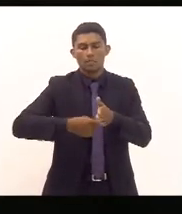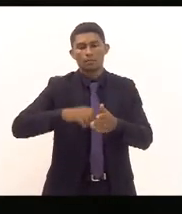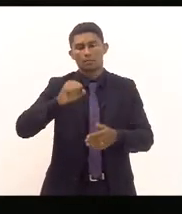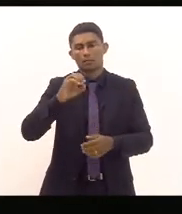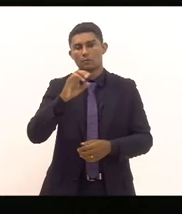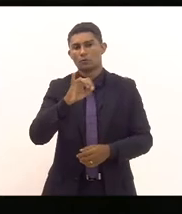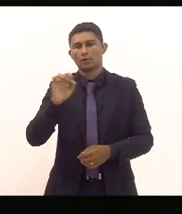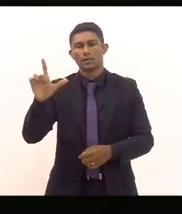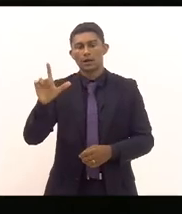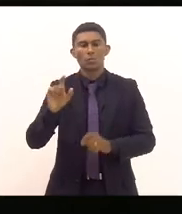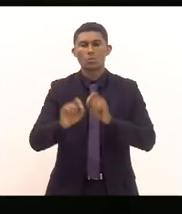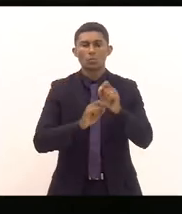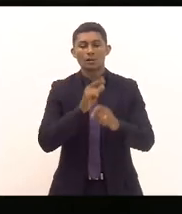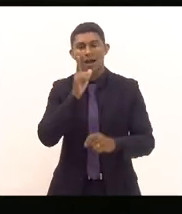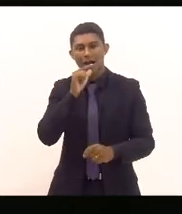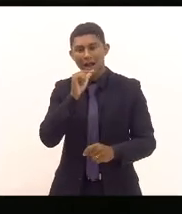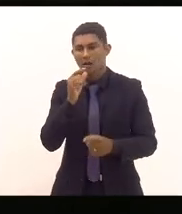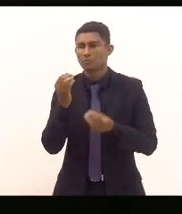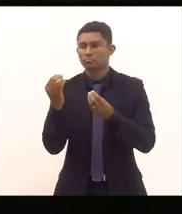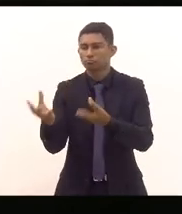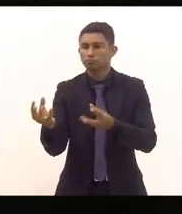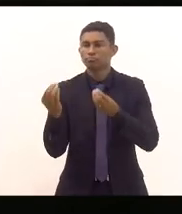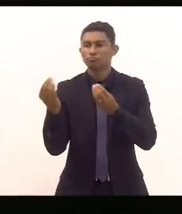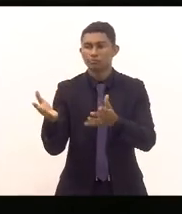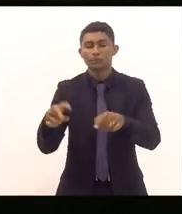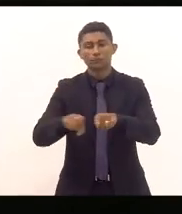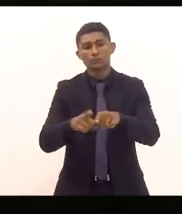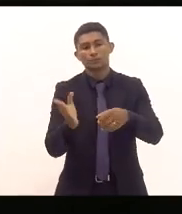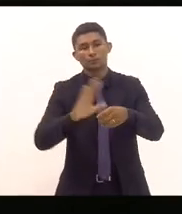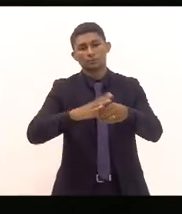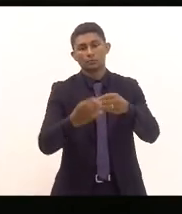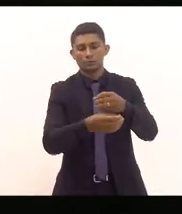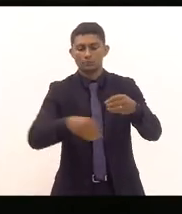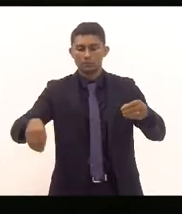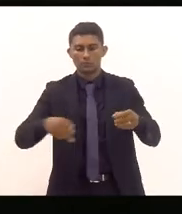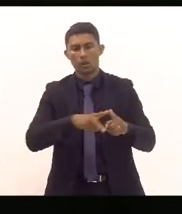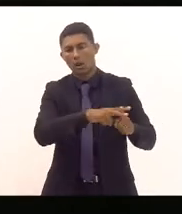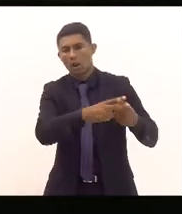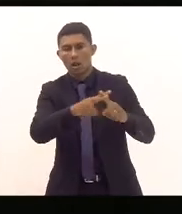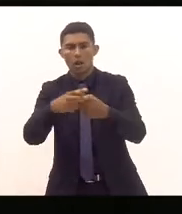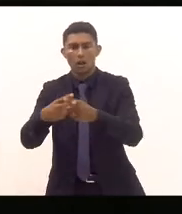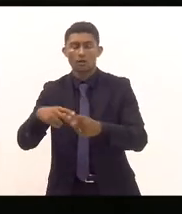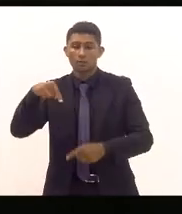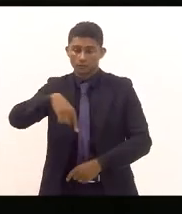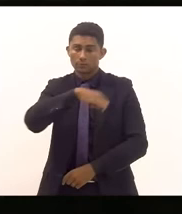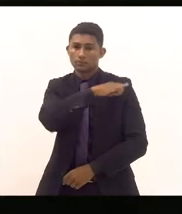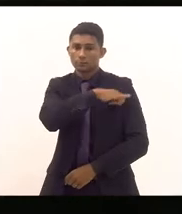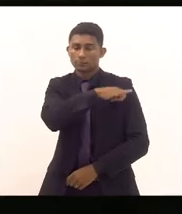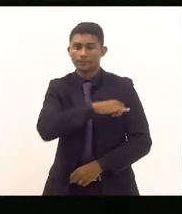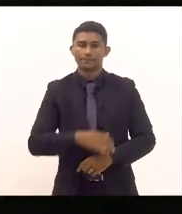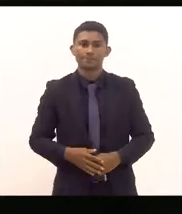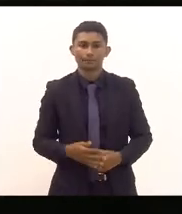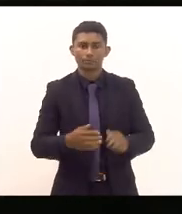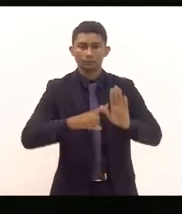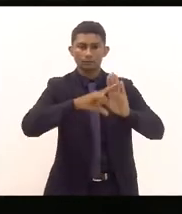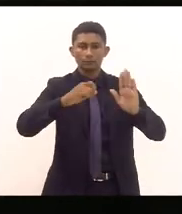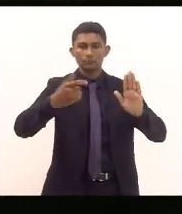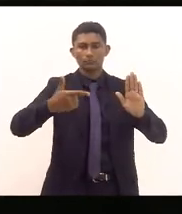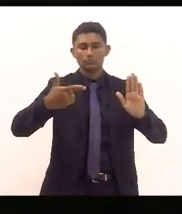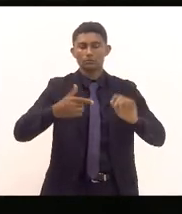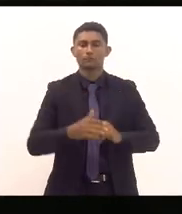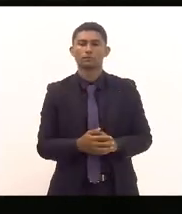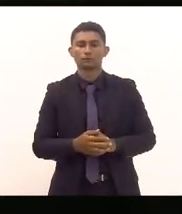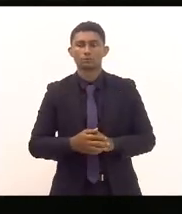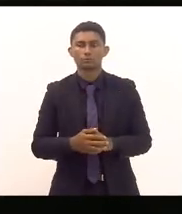serviço de fornecimento de água e manutenção da rede de esgotamento sanitário do Estado Rio de Janeiro artigo segundo